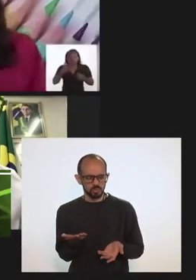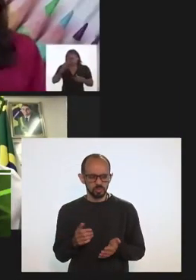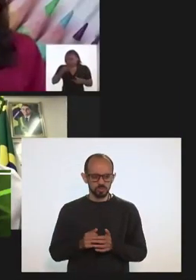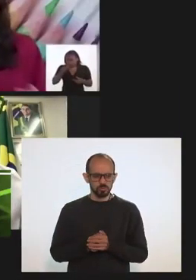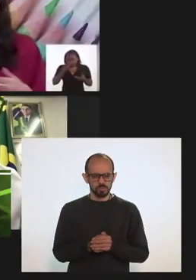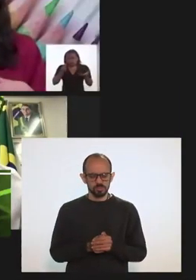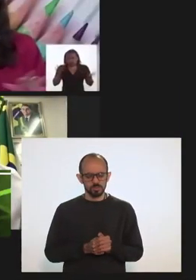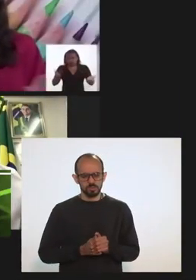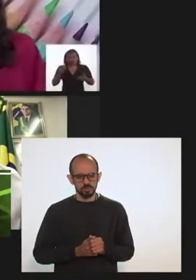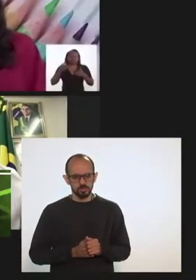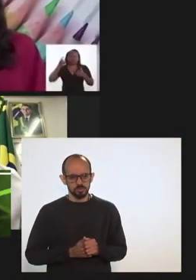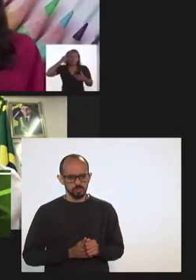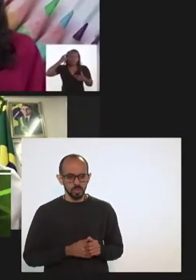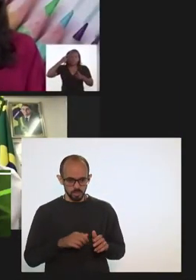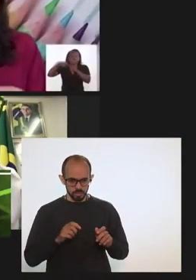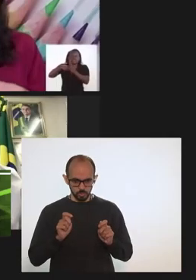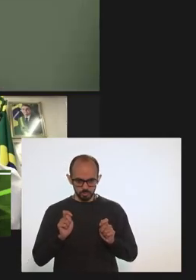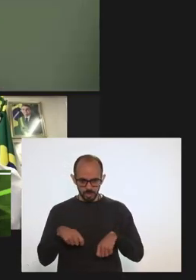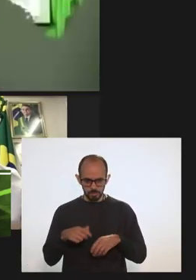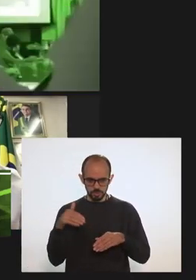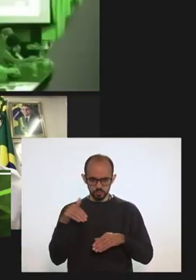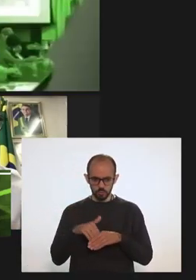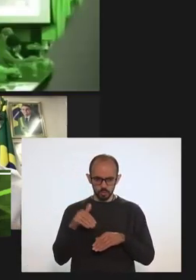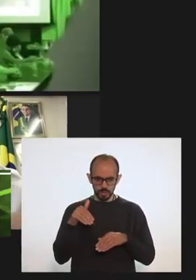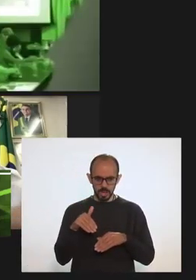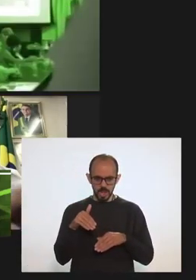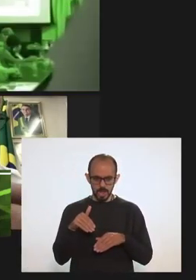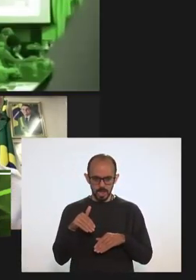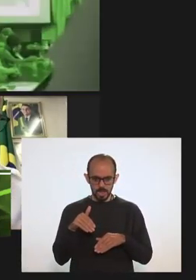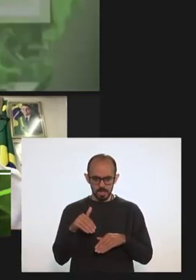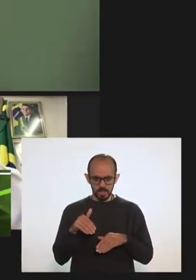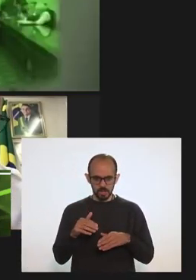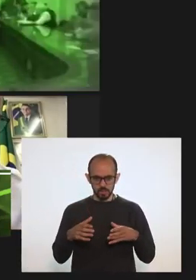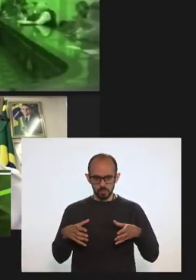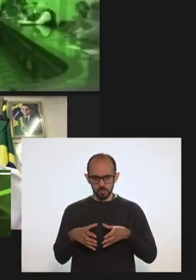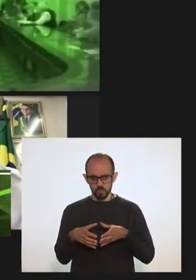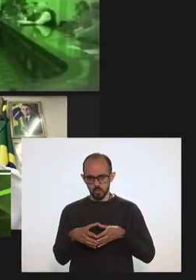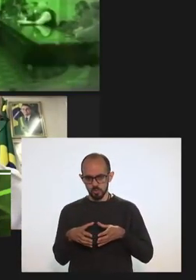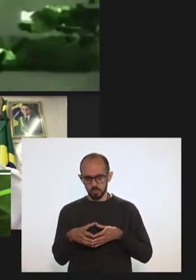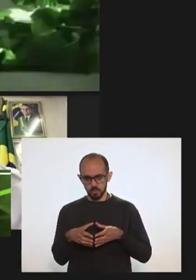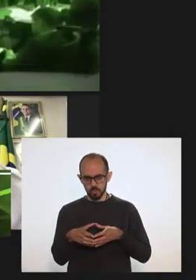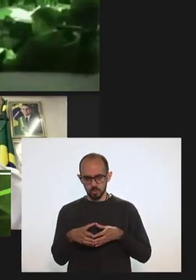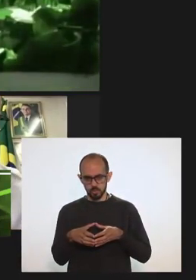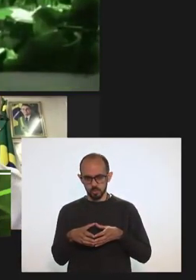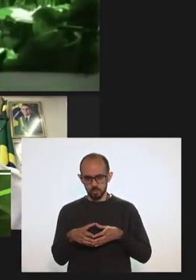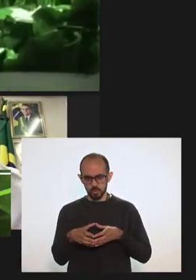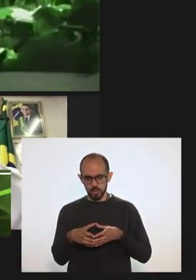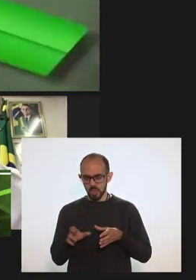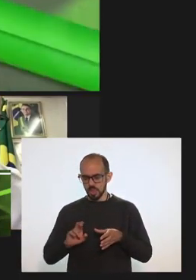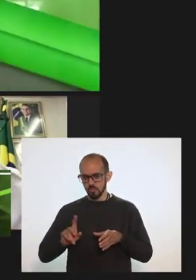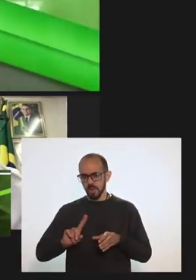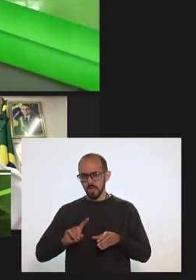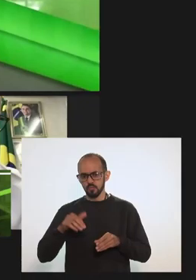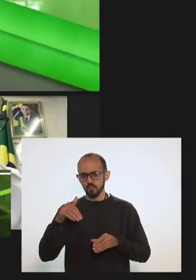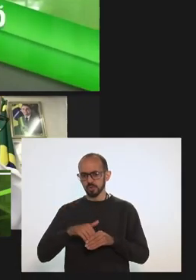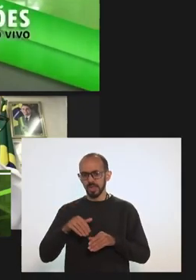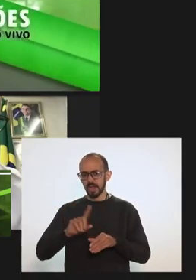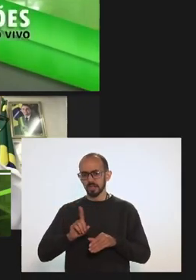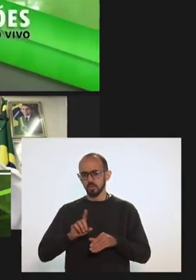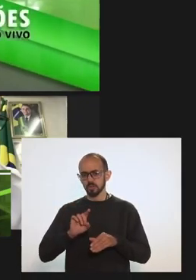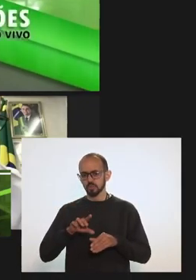Exatamente. Então, a gente pode votar em bloco? Pode ser. Não é votar, não. É só publicar, né? Acho